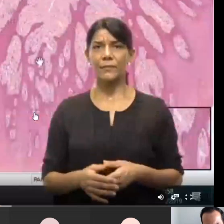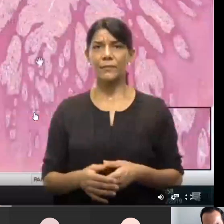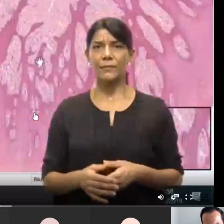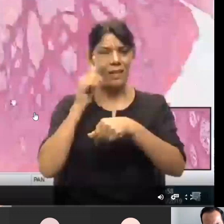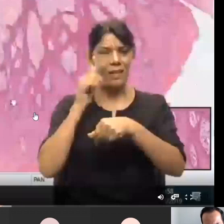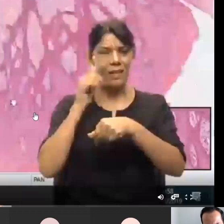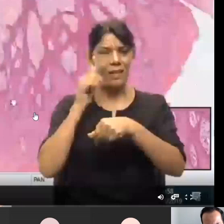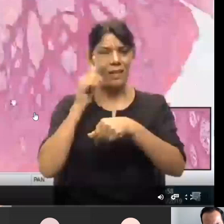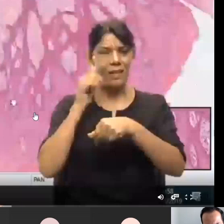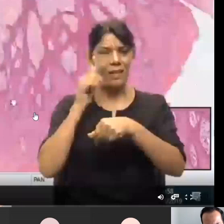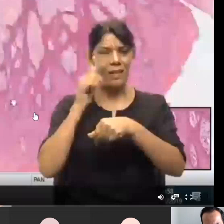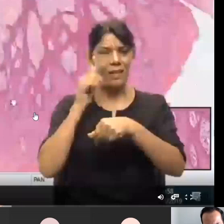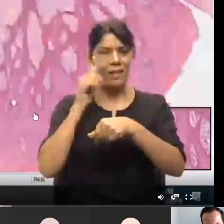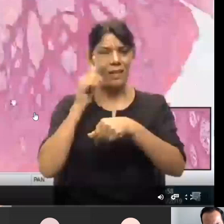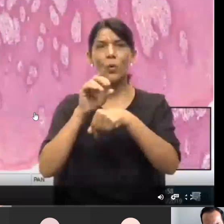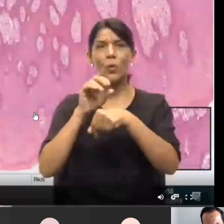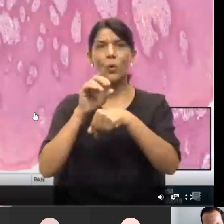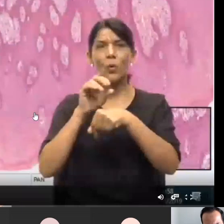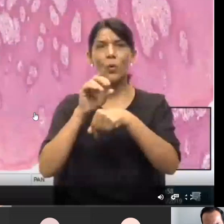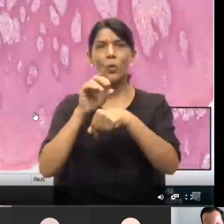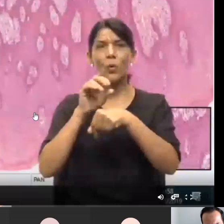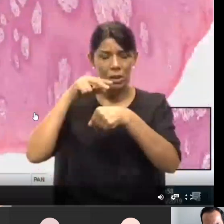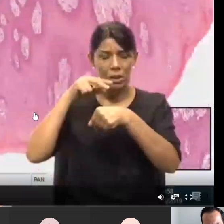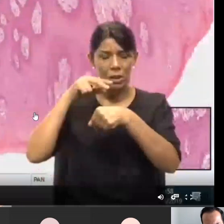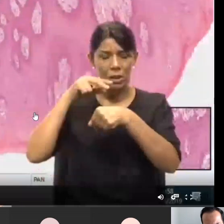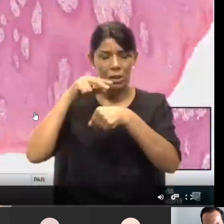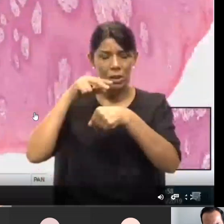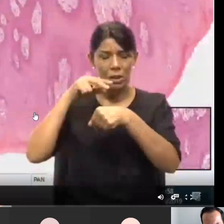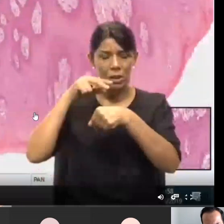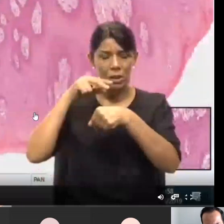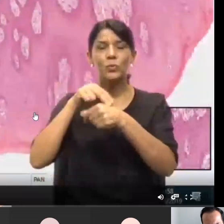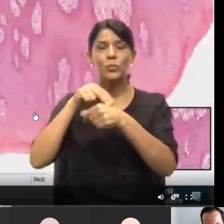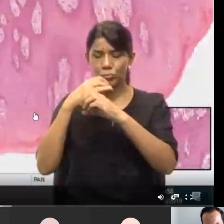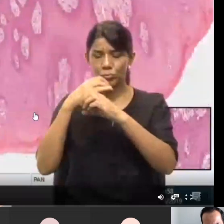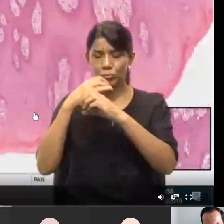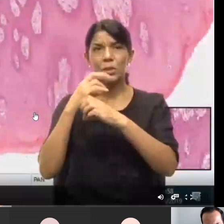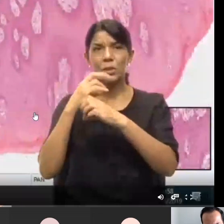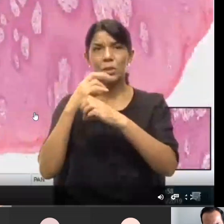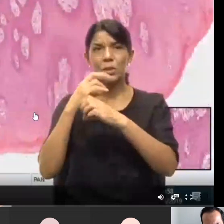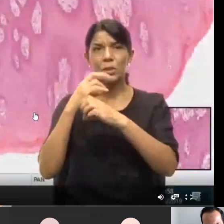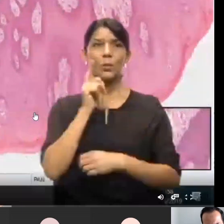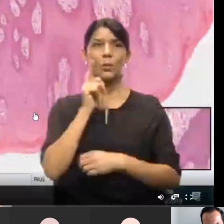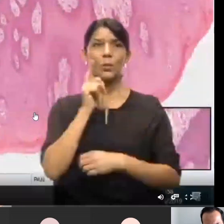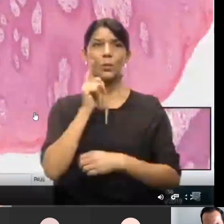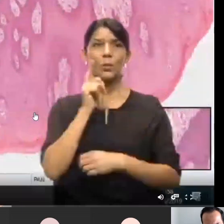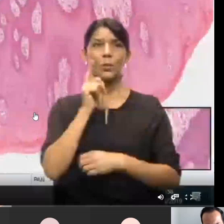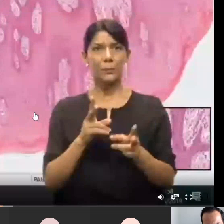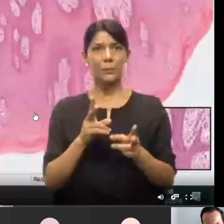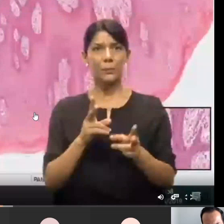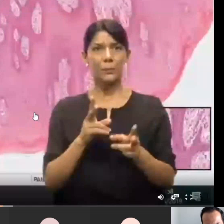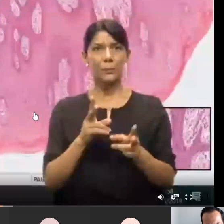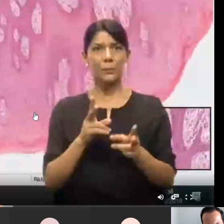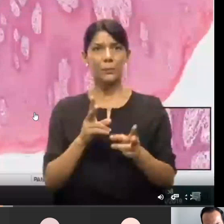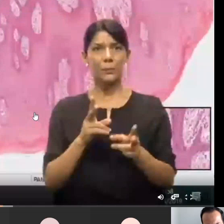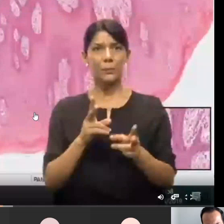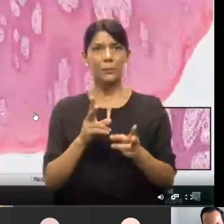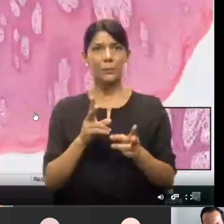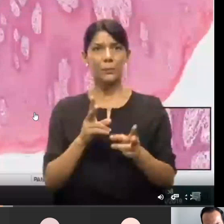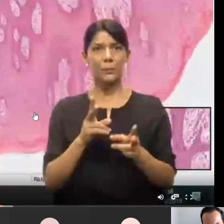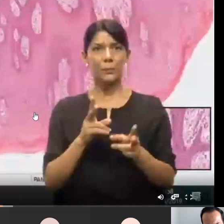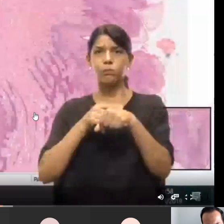é um corte histológico daquela verruga que eu mostrei macroscopicamente. E nós podemos identificar aqui, então,